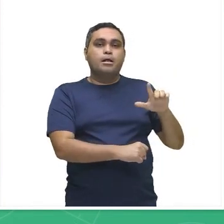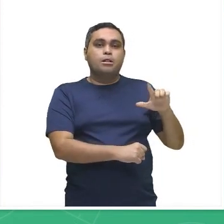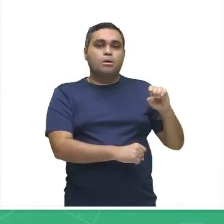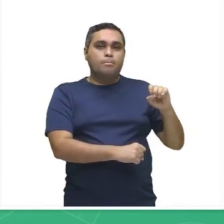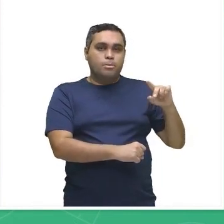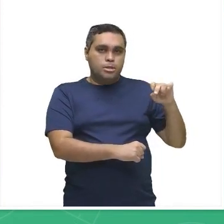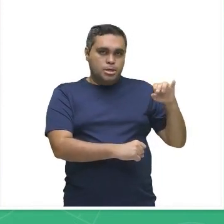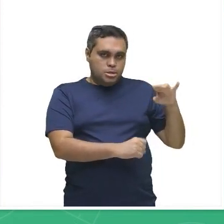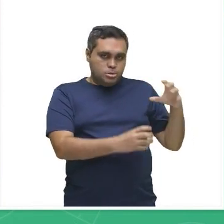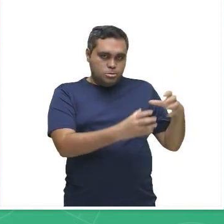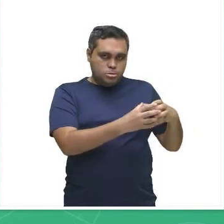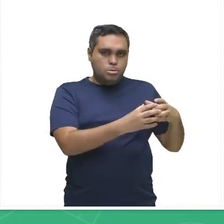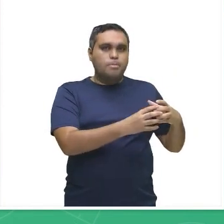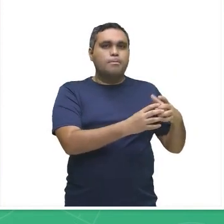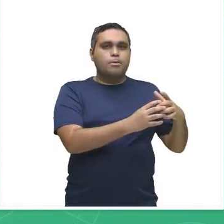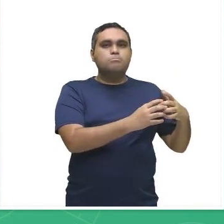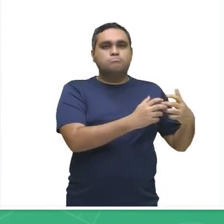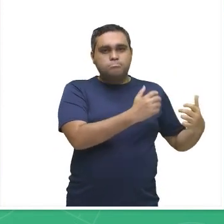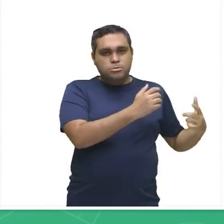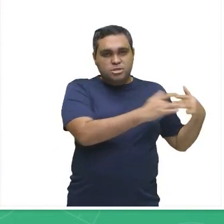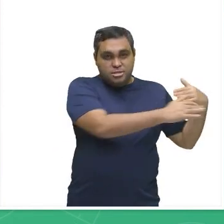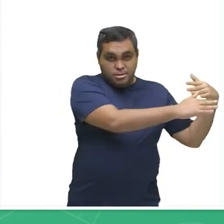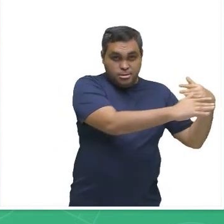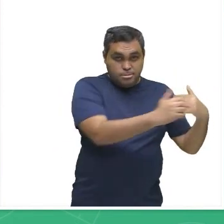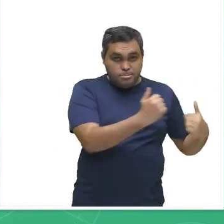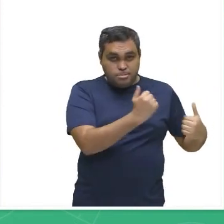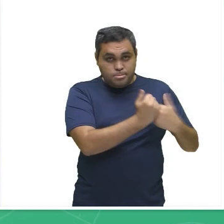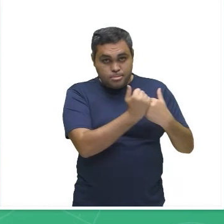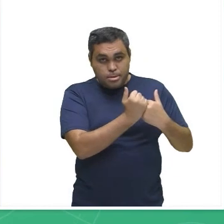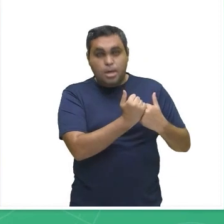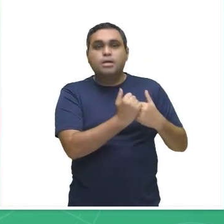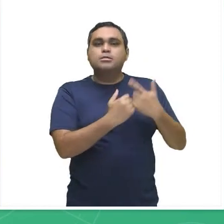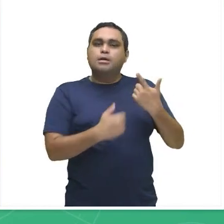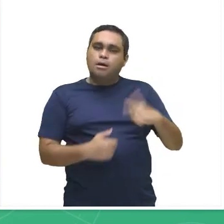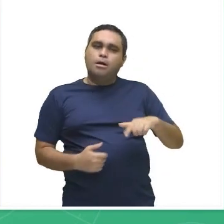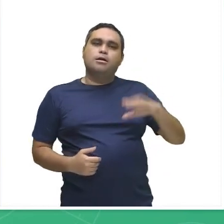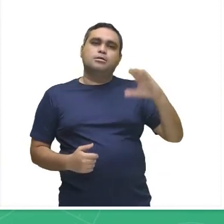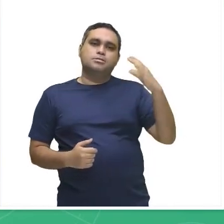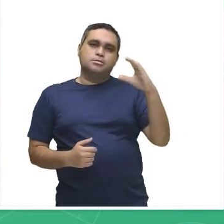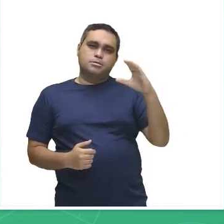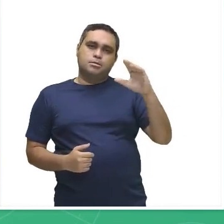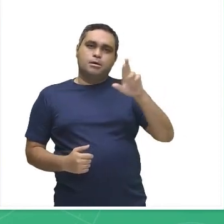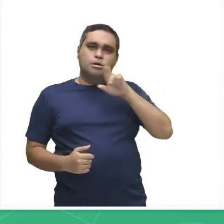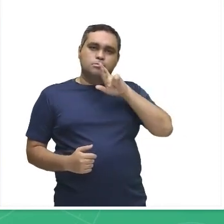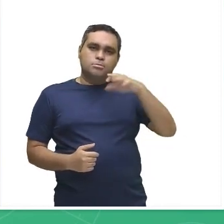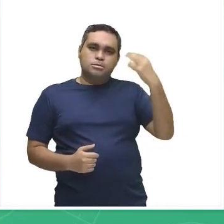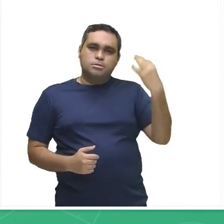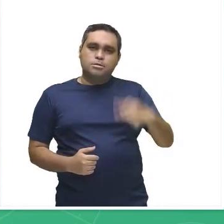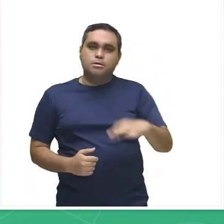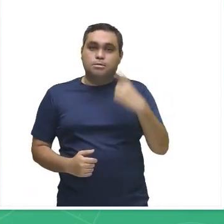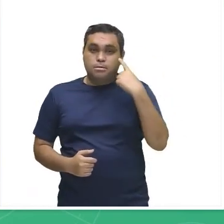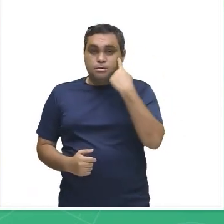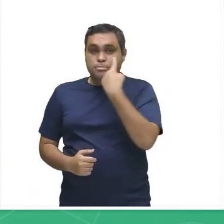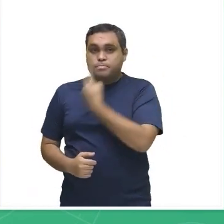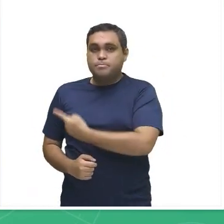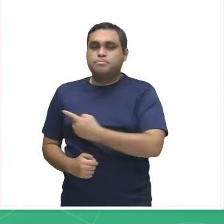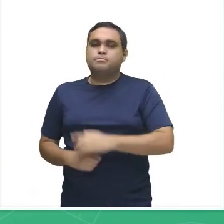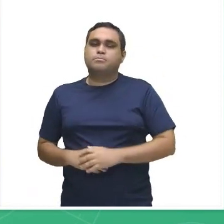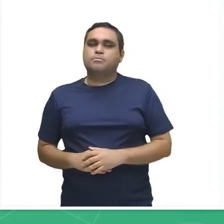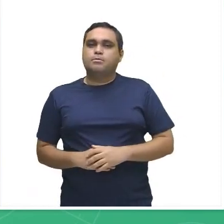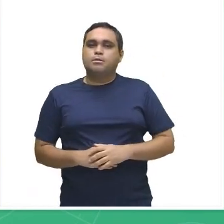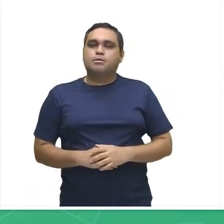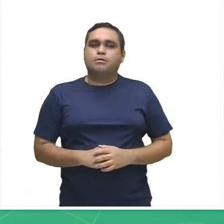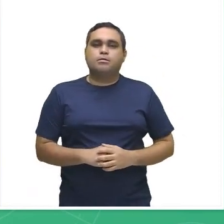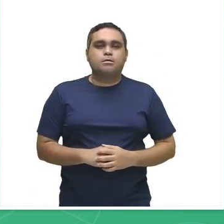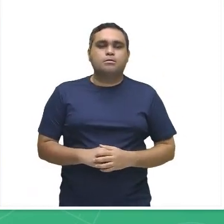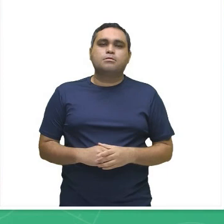nosso gabarito é letra C, de coisa mais linda. É cada um de vocês que está